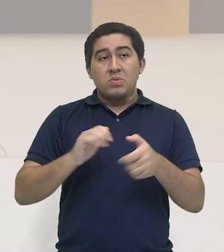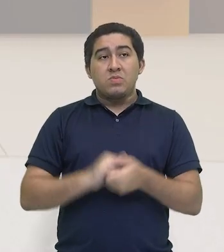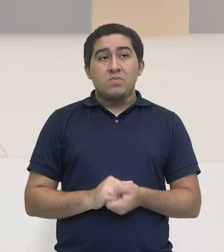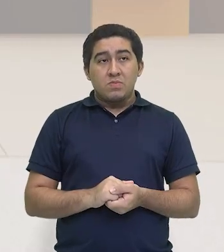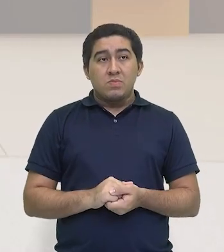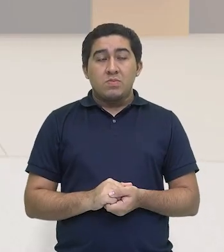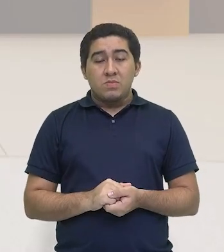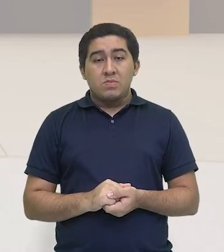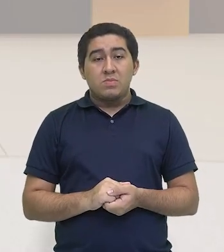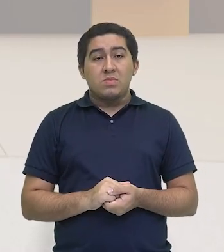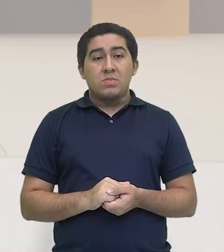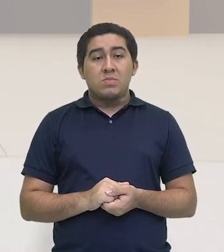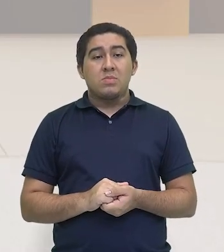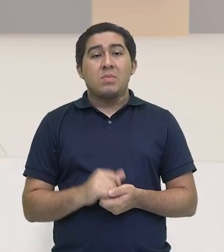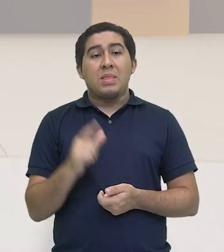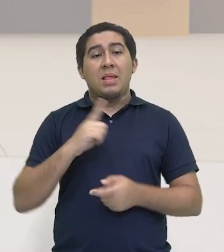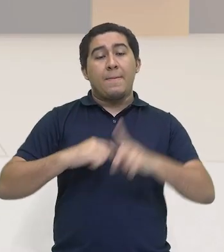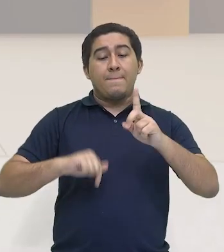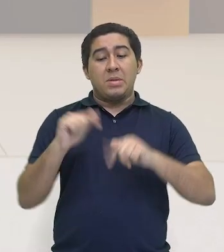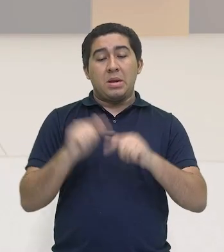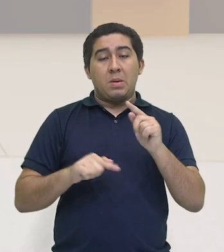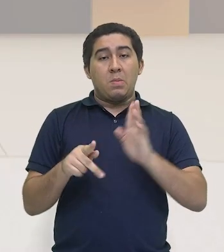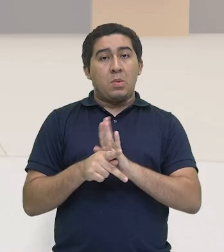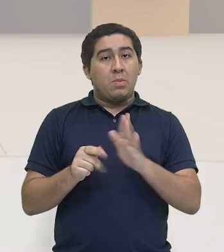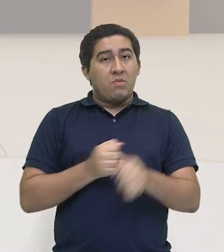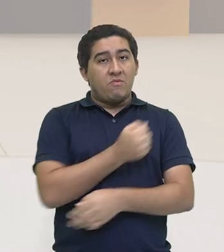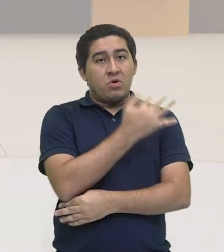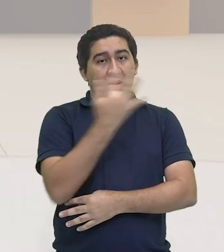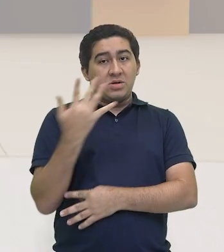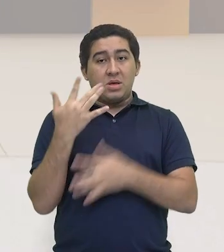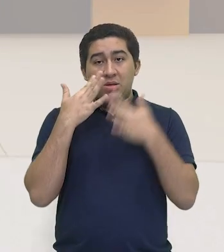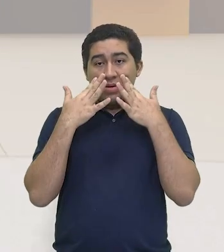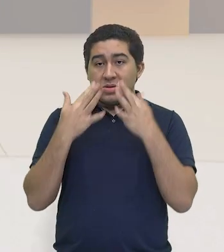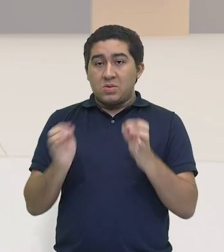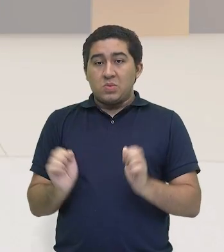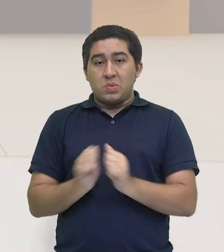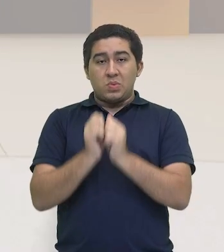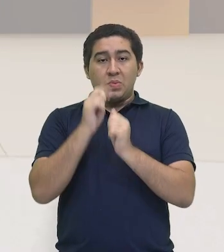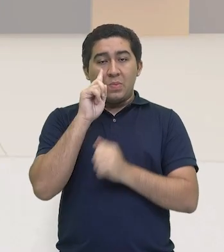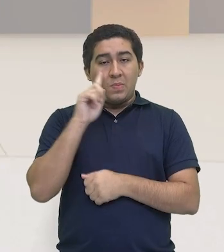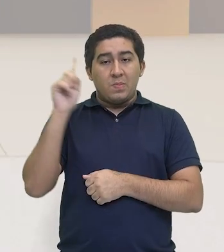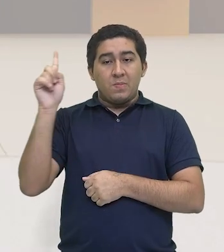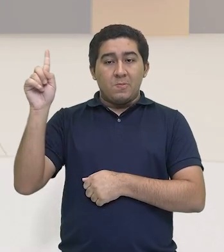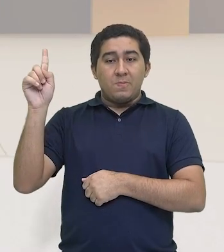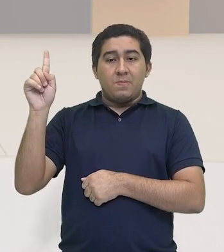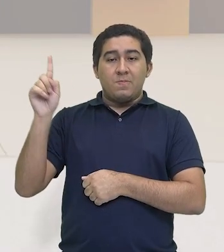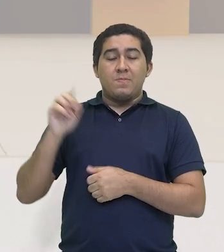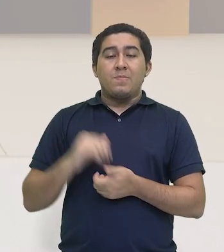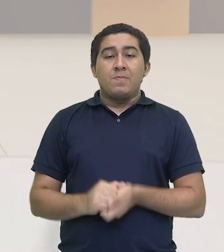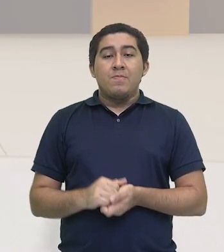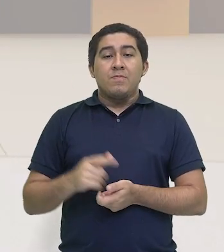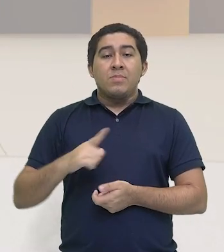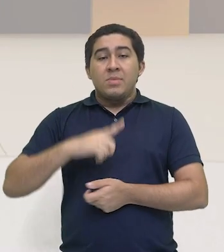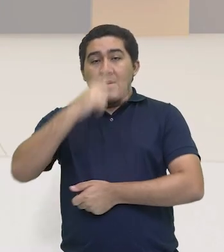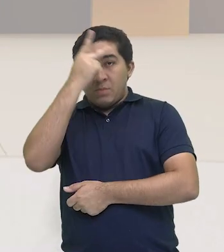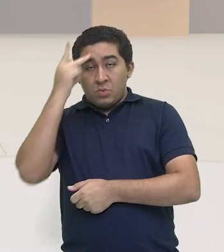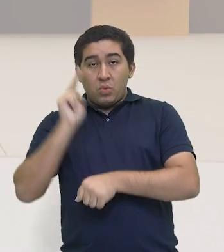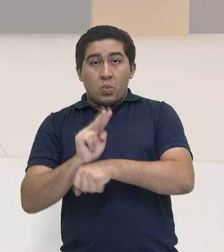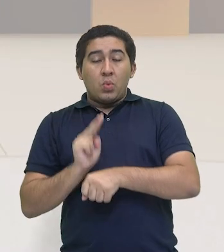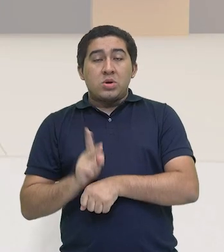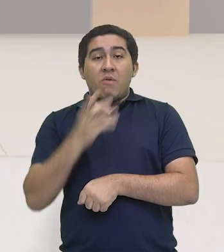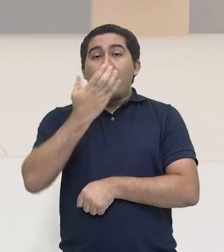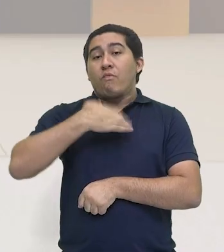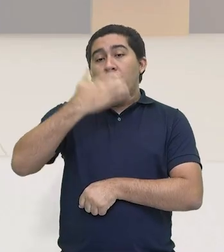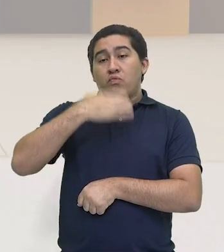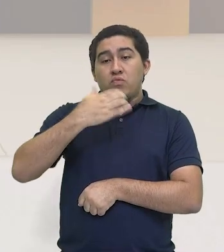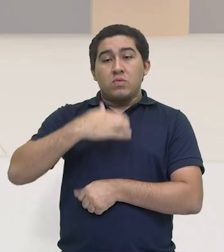beneficiamento de produtos da floresta. Eu quero que vocês acompanhem conosco. Nós temos o processador de frutos. Eu nem